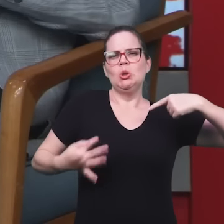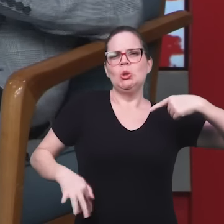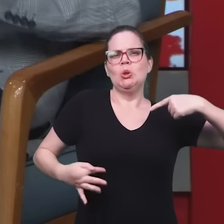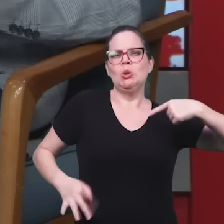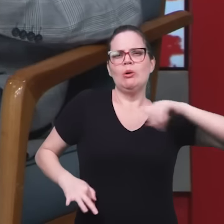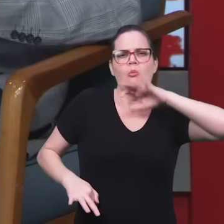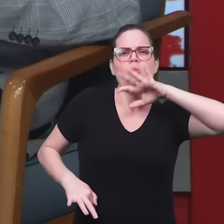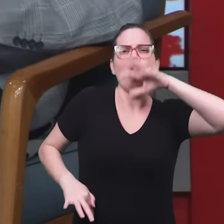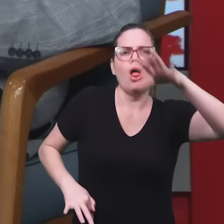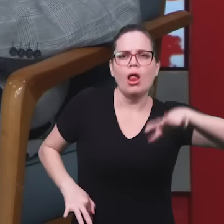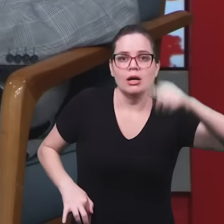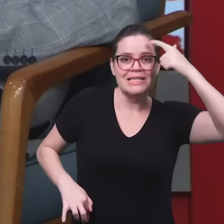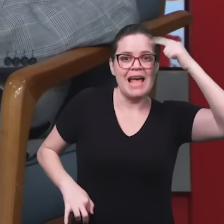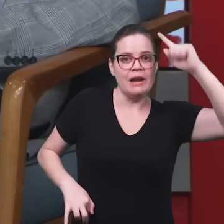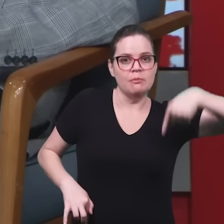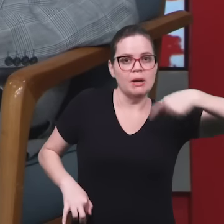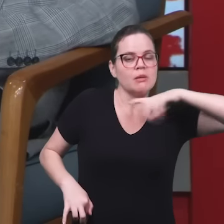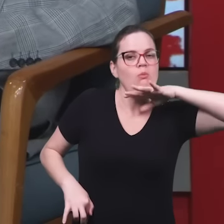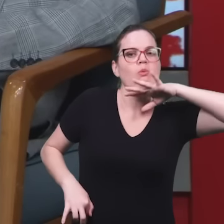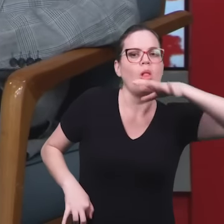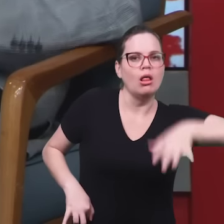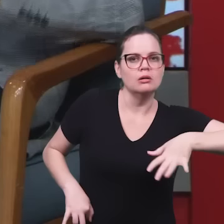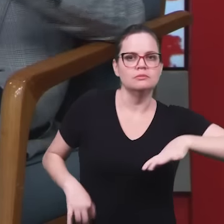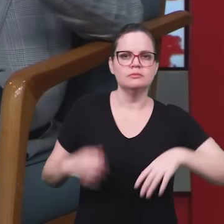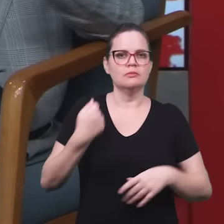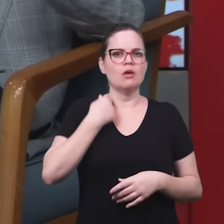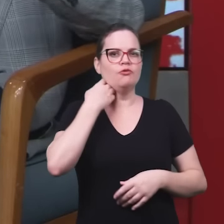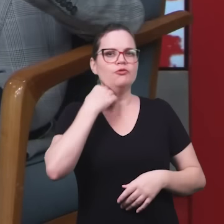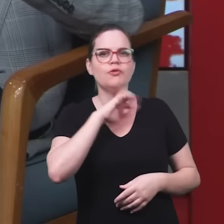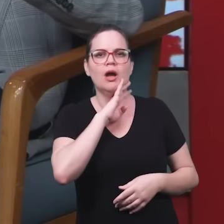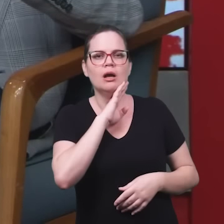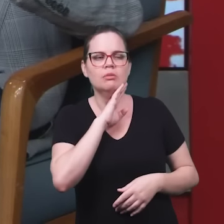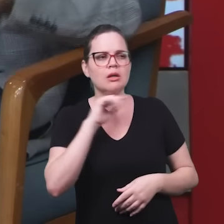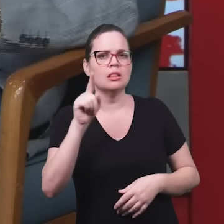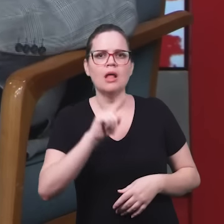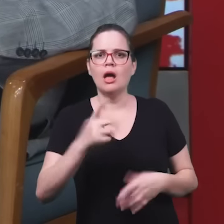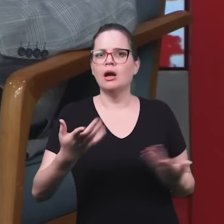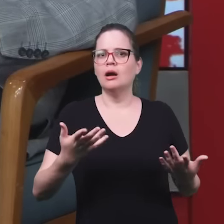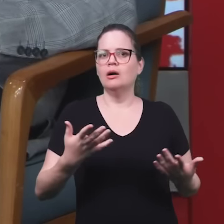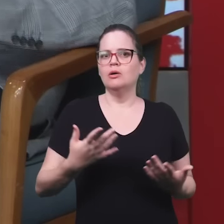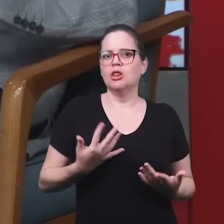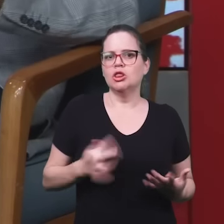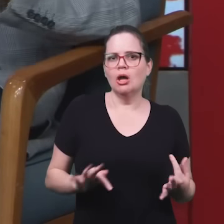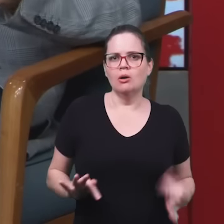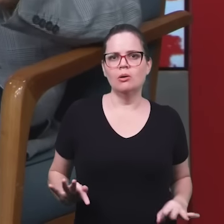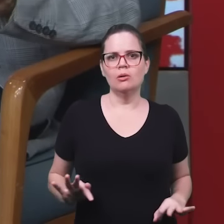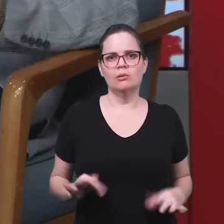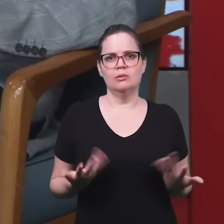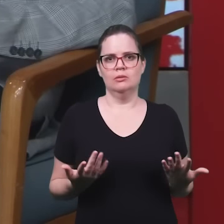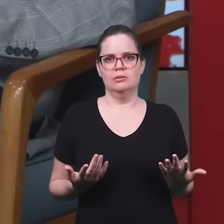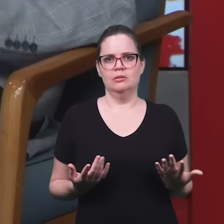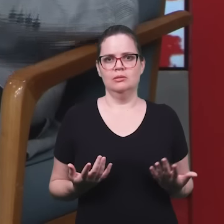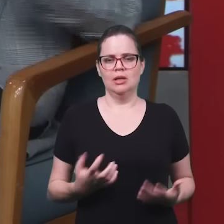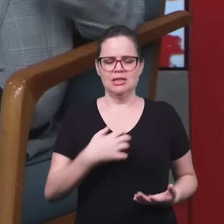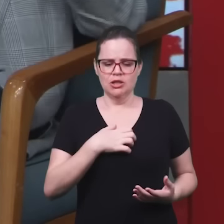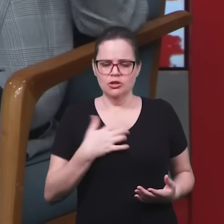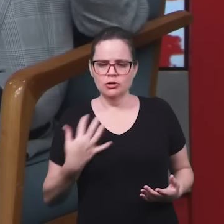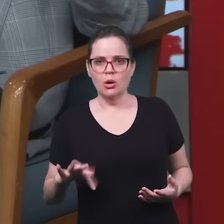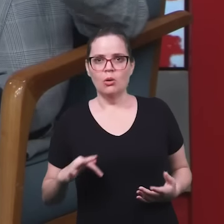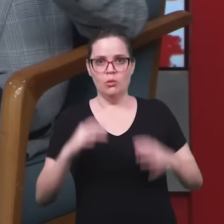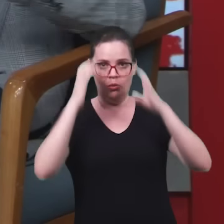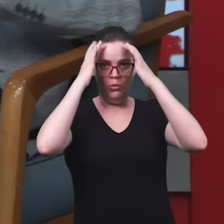de que? Não, ele está com febre. Não, ele está com uma dor. Ele está apresentando uma dor.